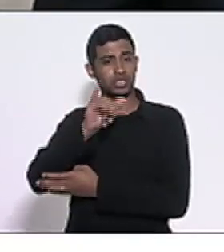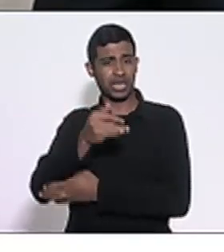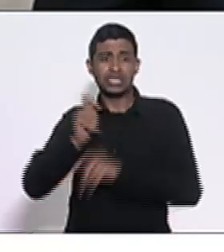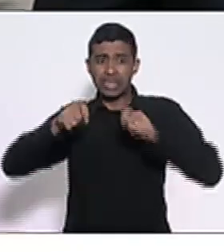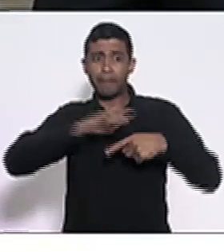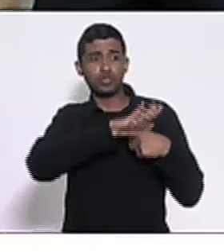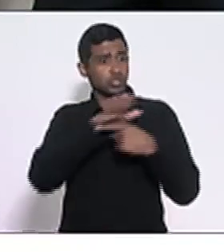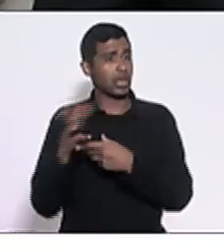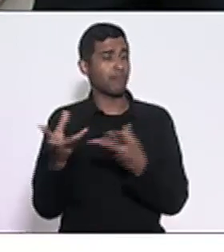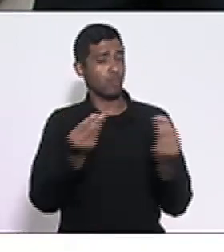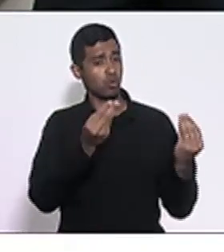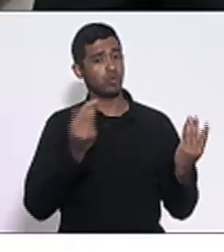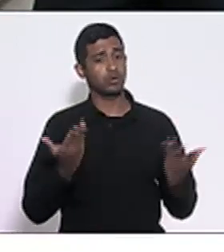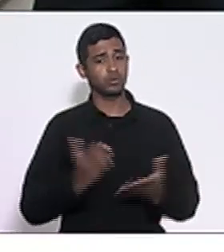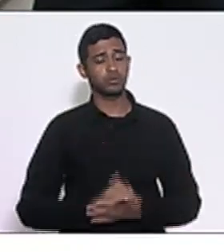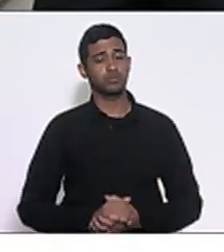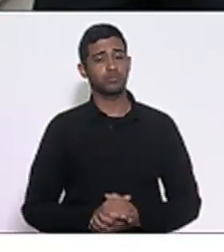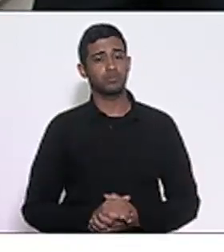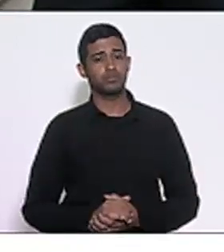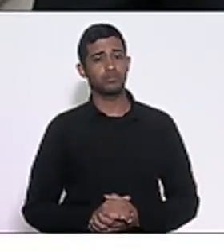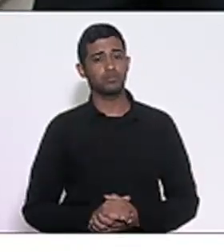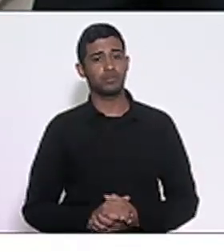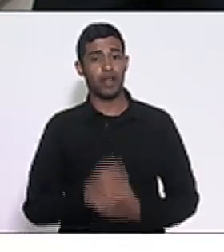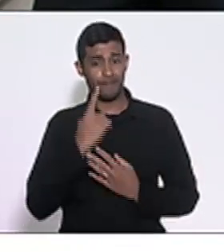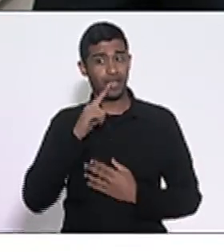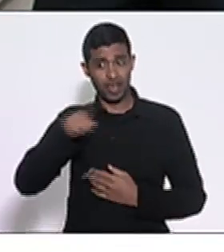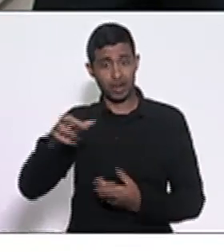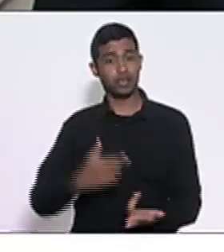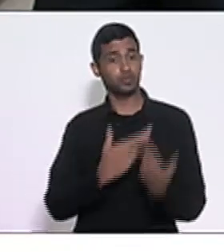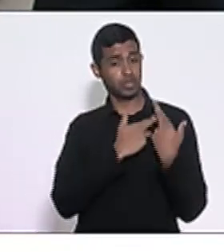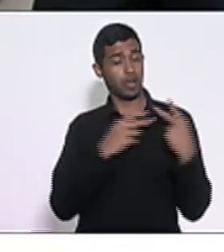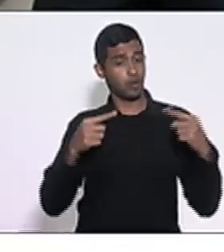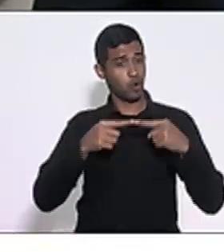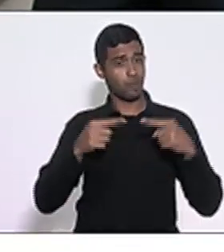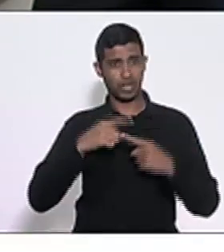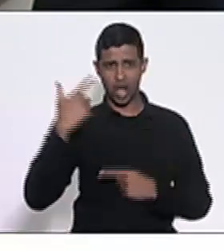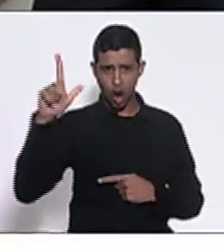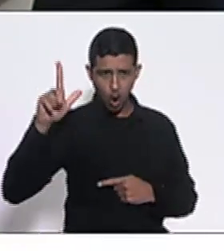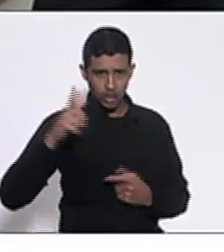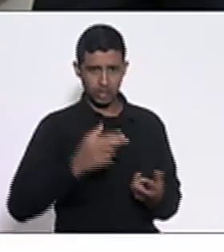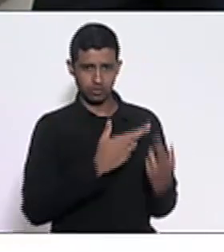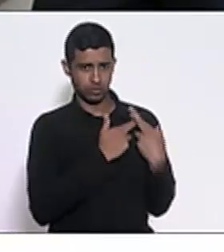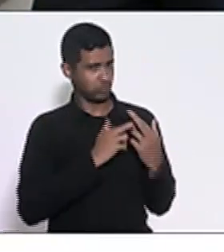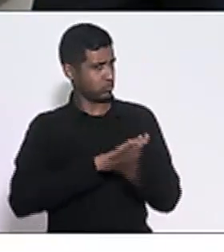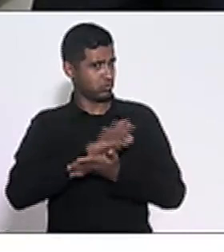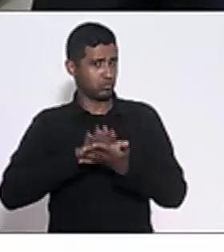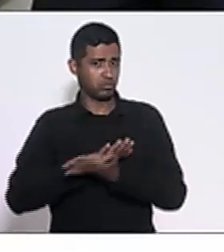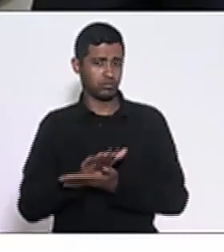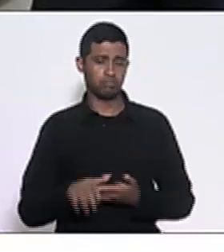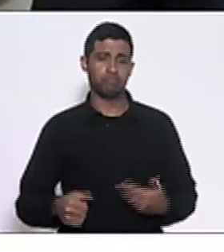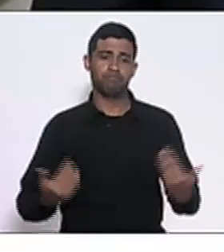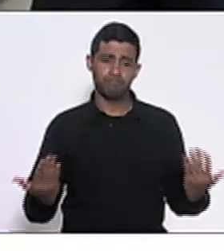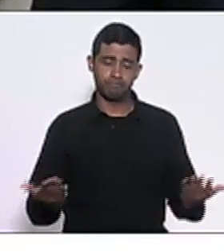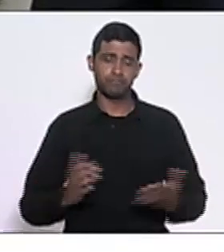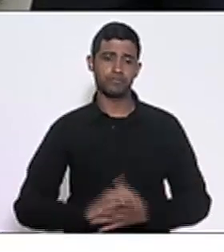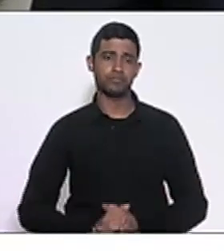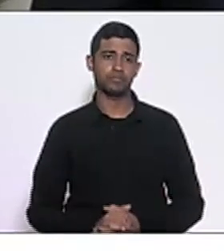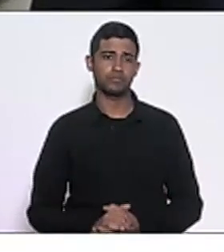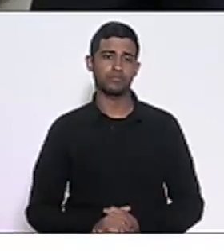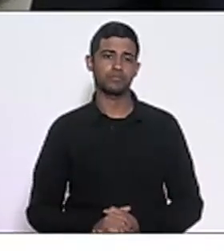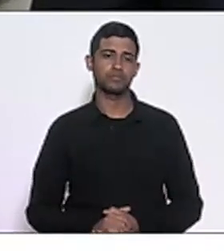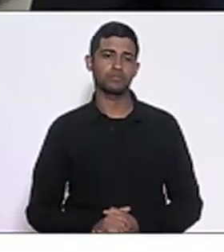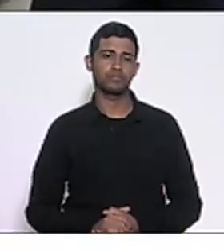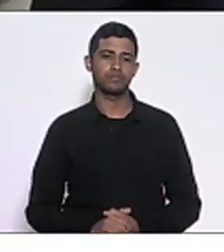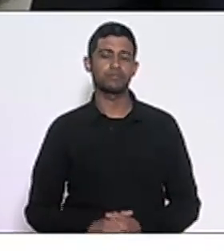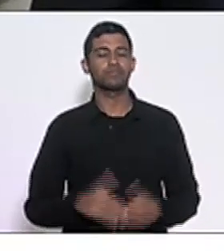sentido. E é essa a função dele, não é outra, não. Então, eu